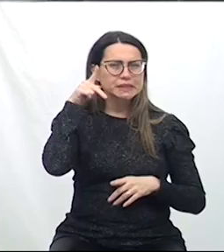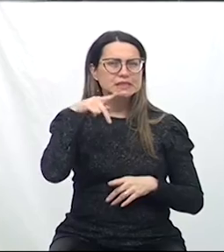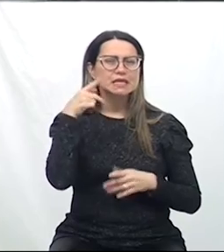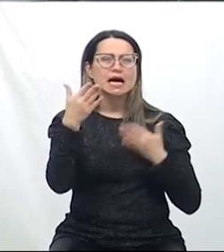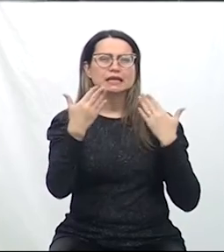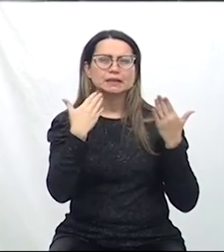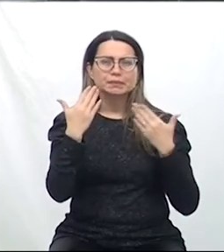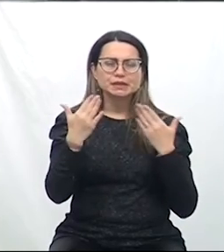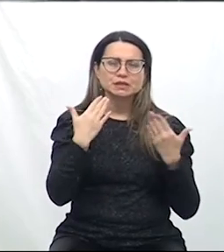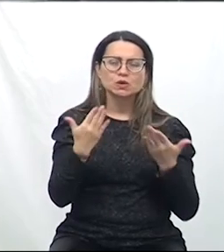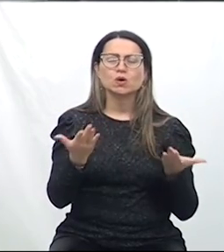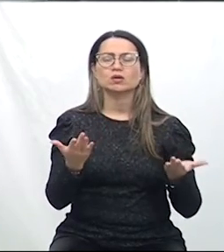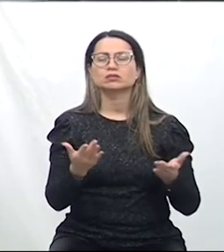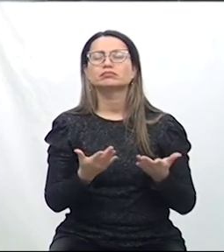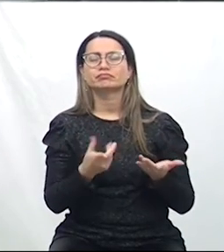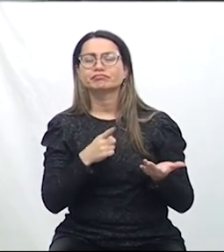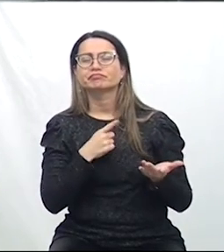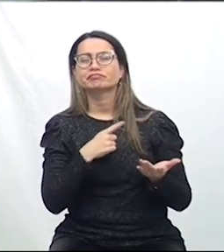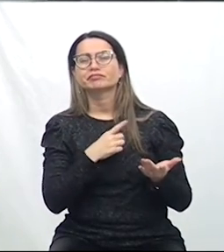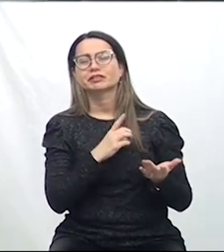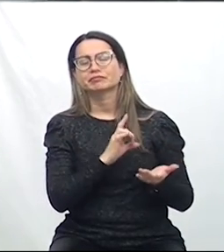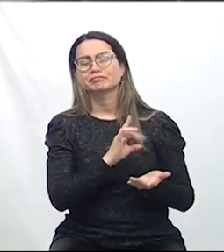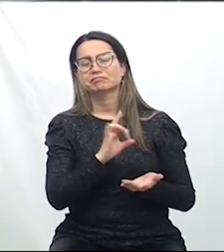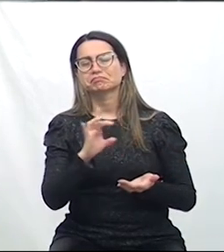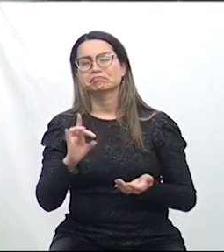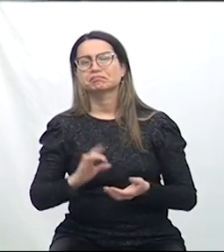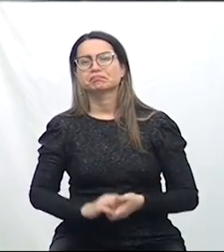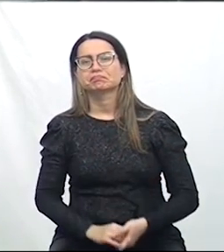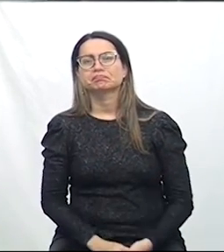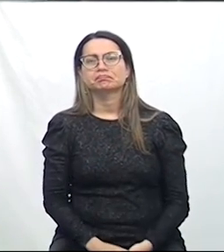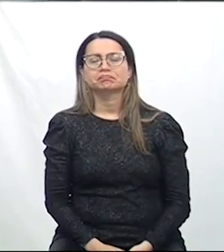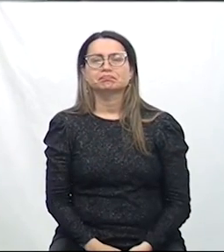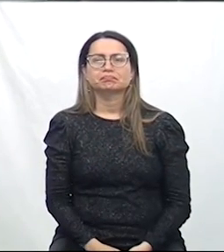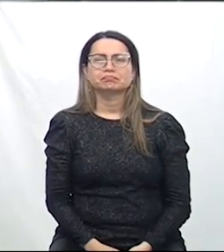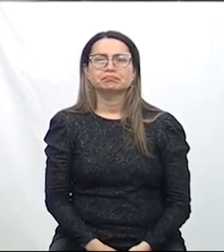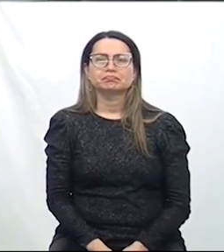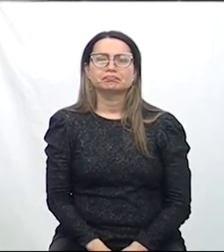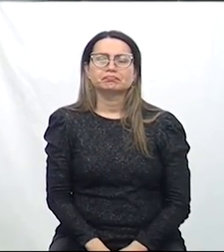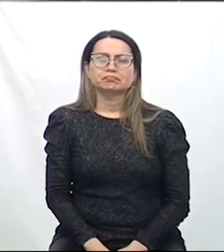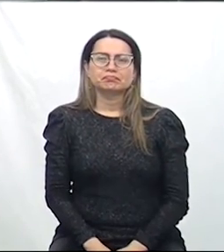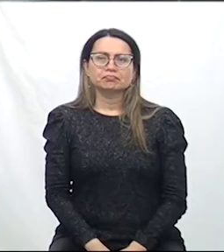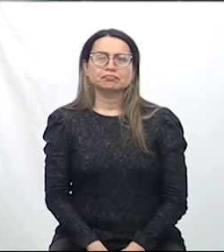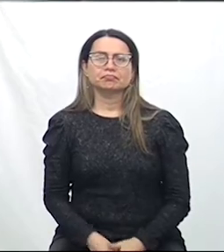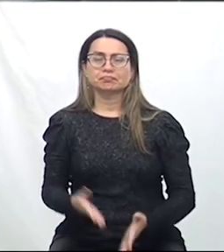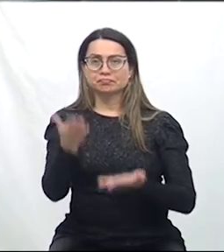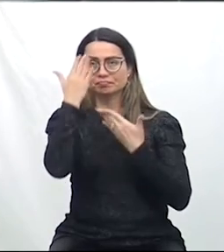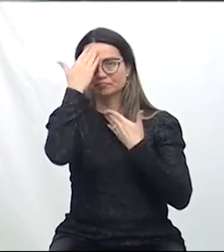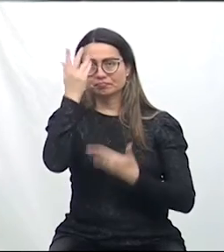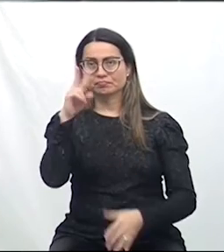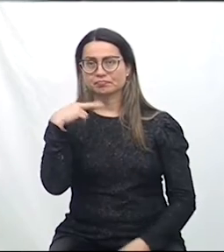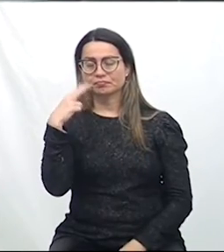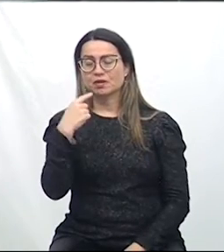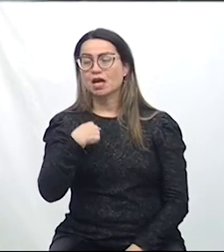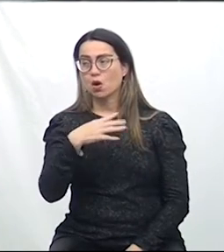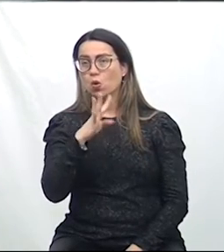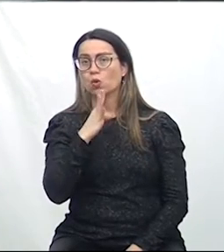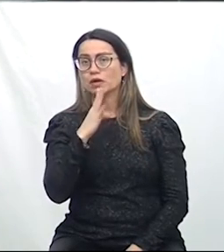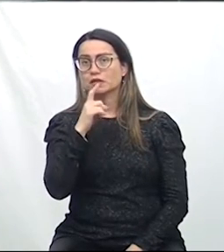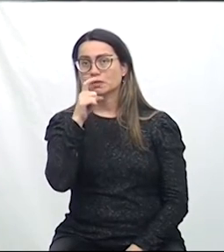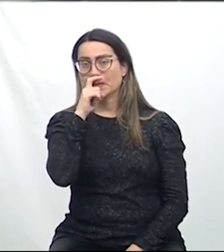um acompanhamento ali. É uma forma de salvá-los. Obrigado, vereador, pela contribuição. Conheço pais e